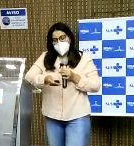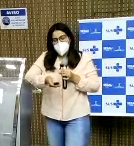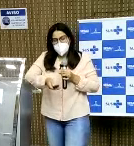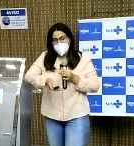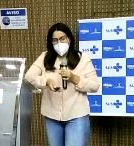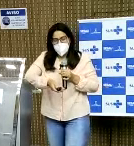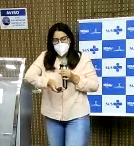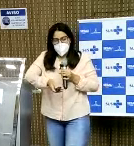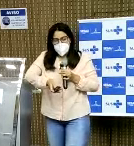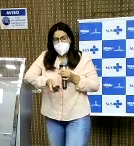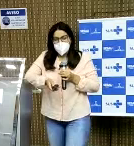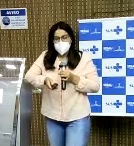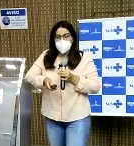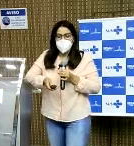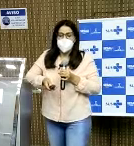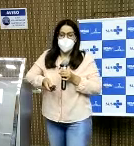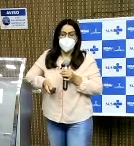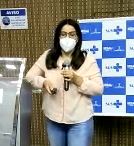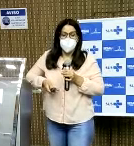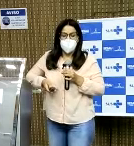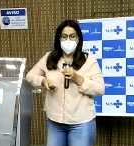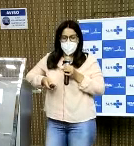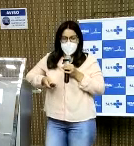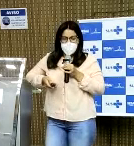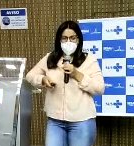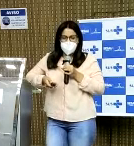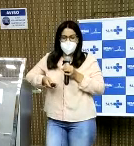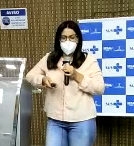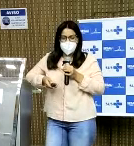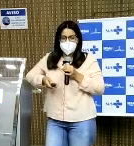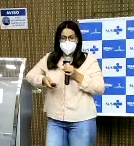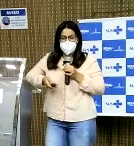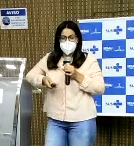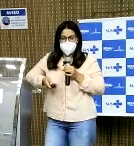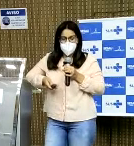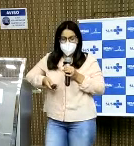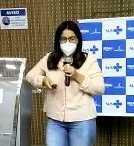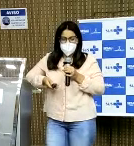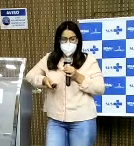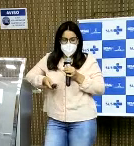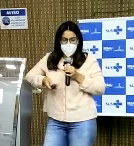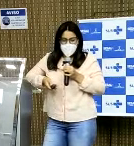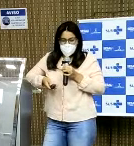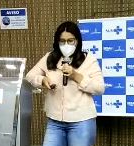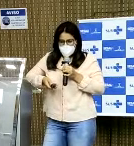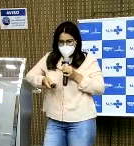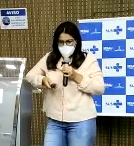75%. Indicadores de monitoramento. Perfil da população cadastrada do Bolsa Família. Número de